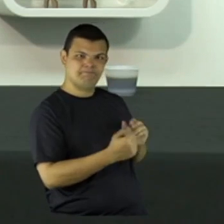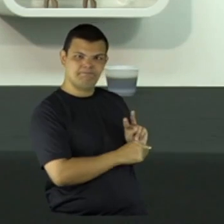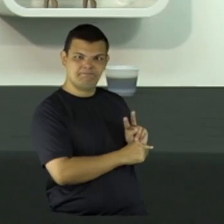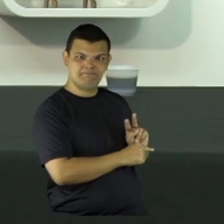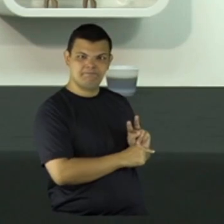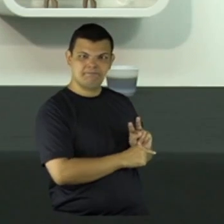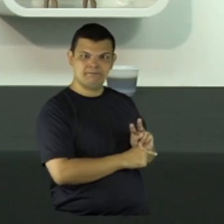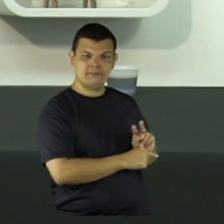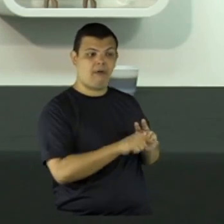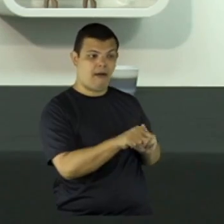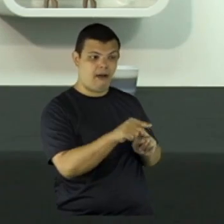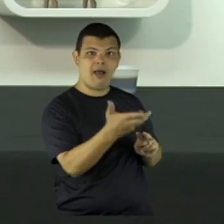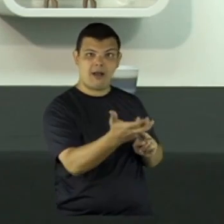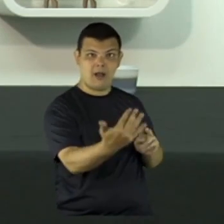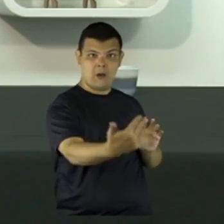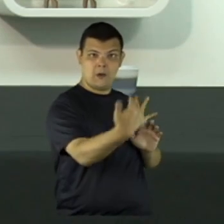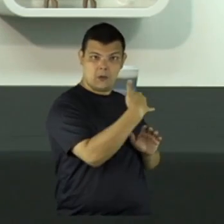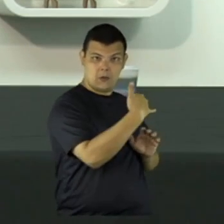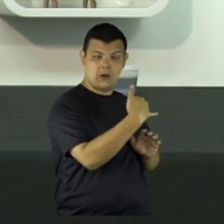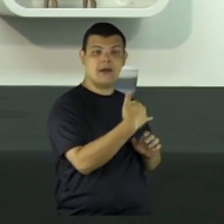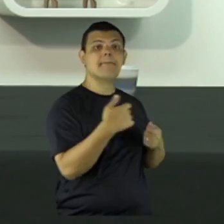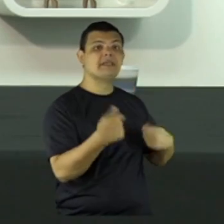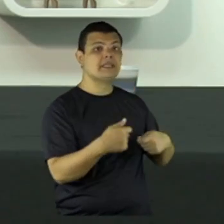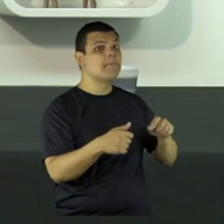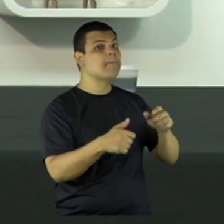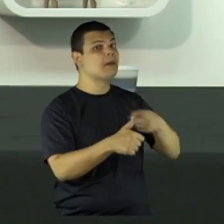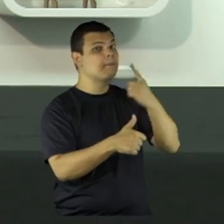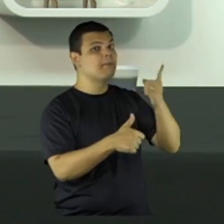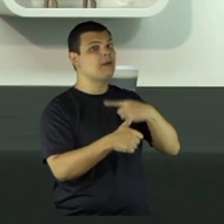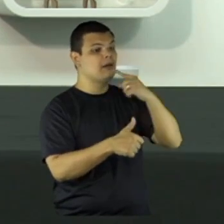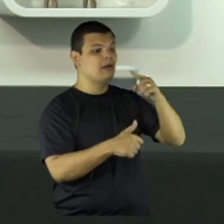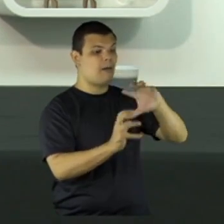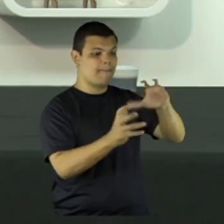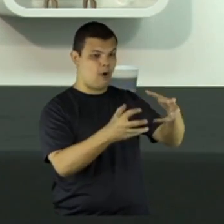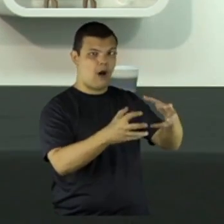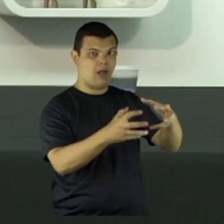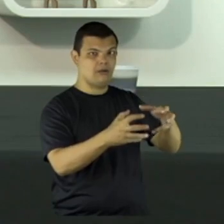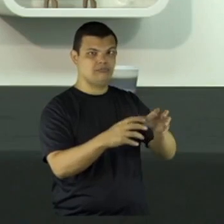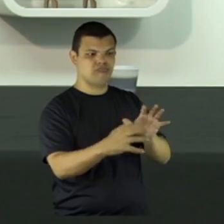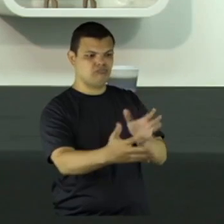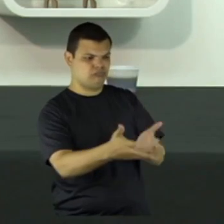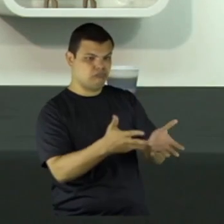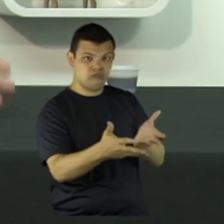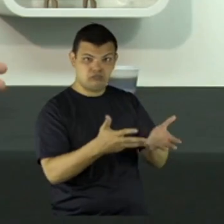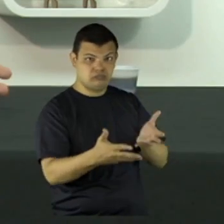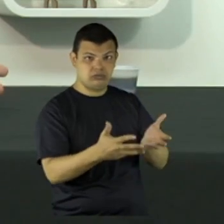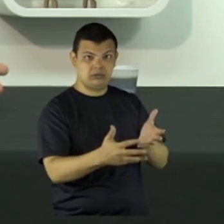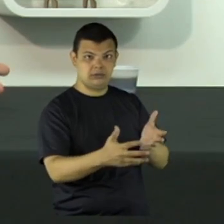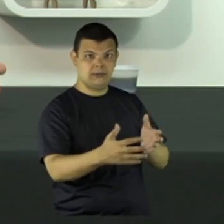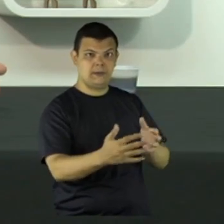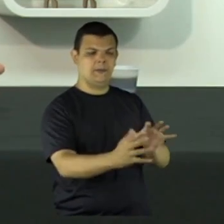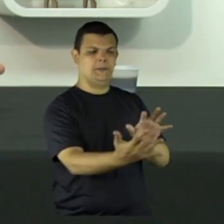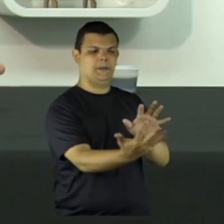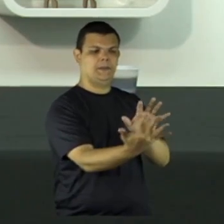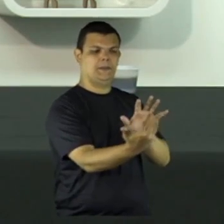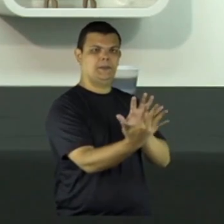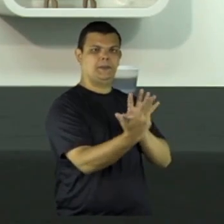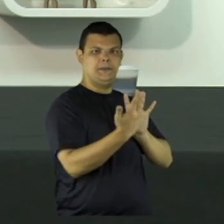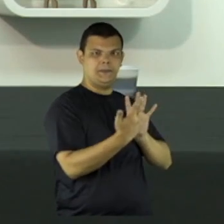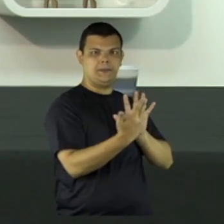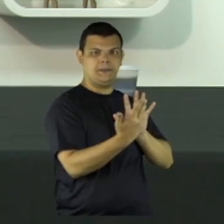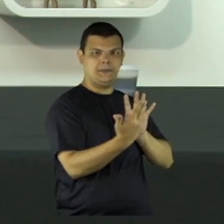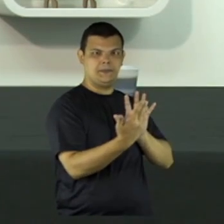que ela precisa fazer? Ela precisa primeiro recuperar a posse de bola para executar uma ação de